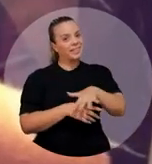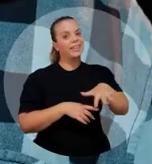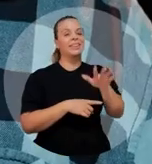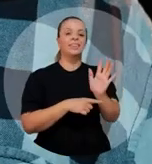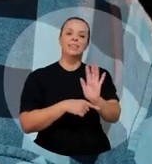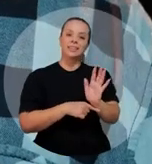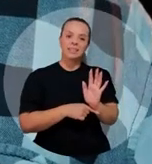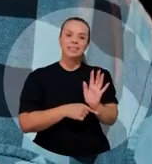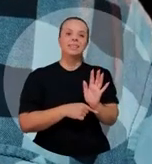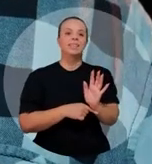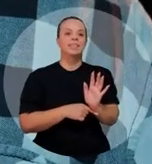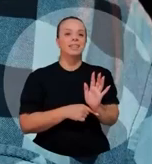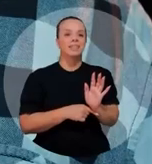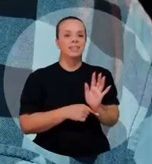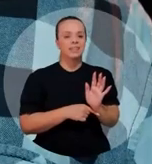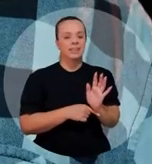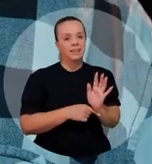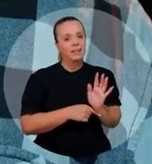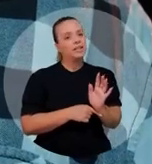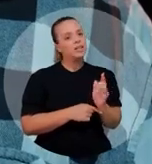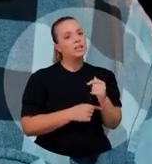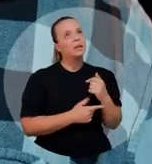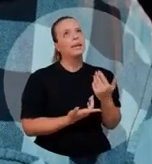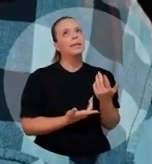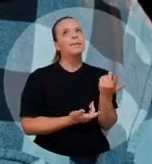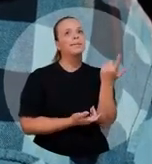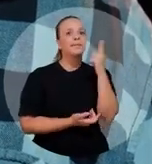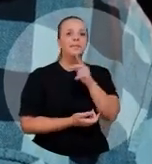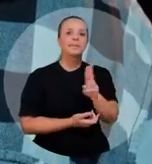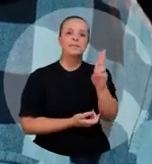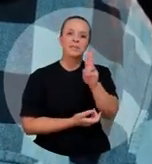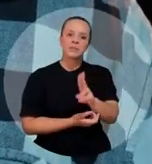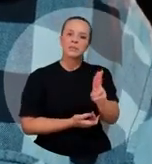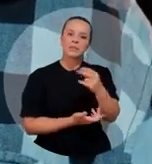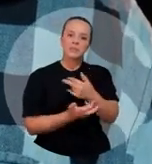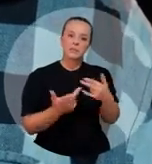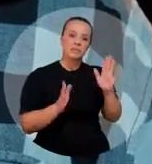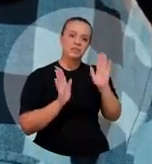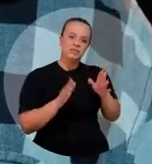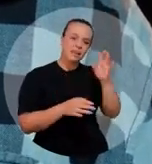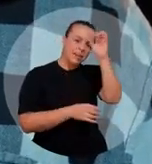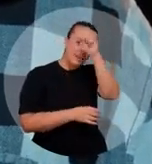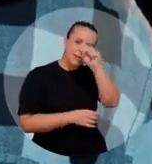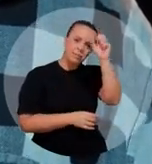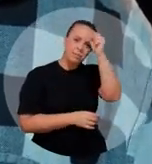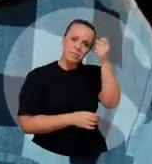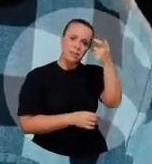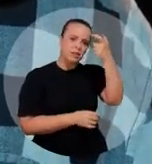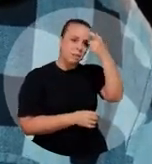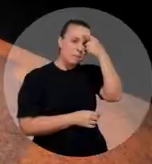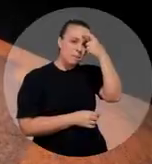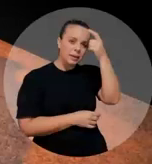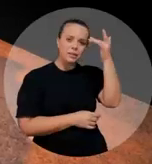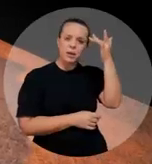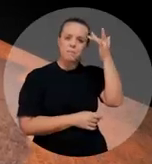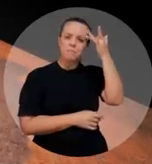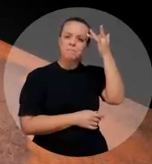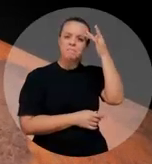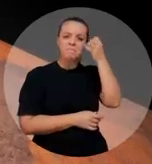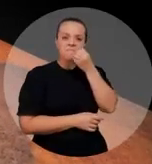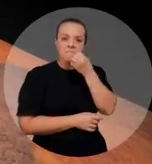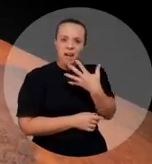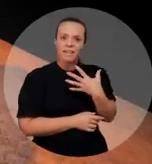cinema. E poder usar as coisas que eu aprendi, o amadurecimento que eu tive, e eu tô